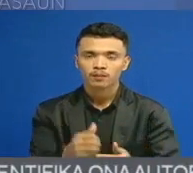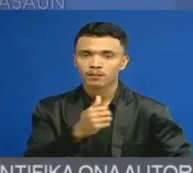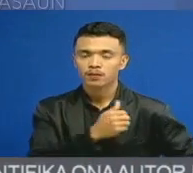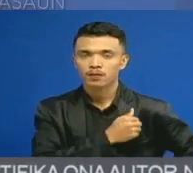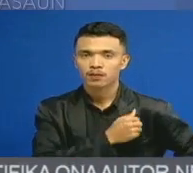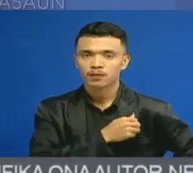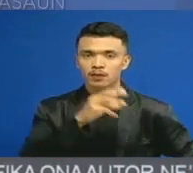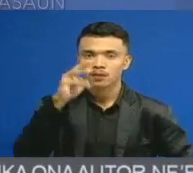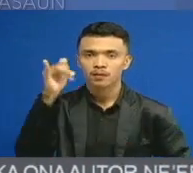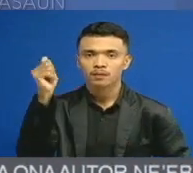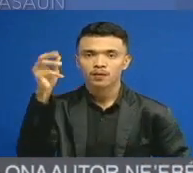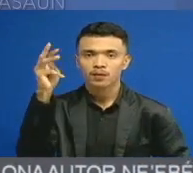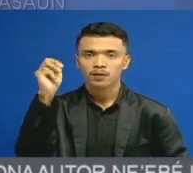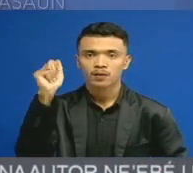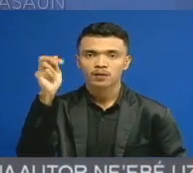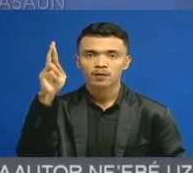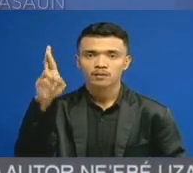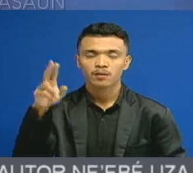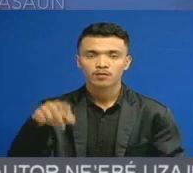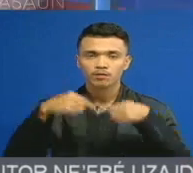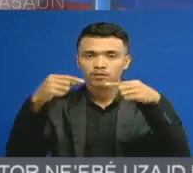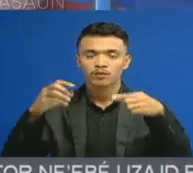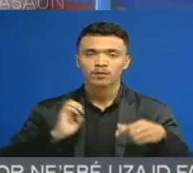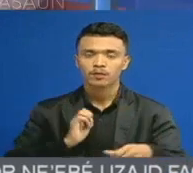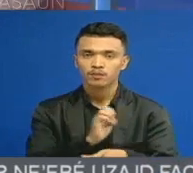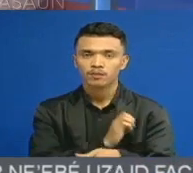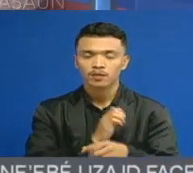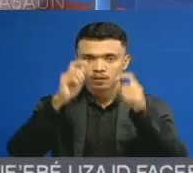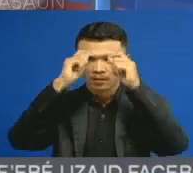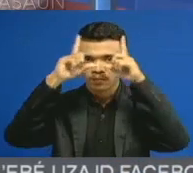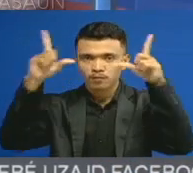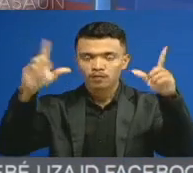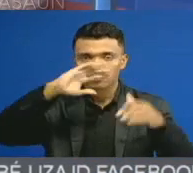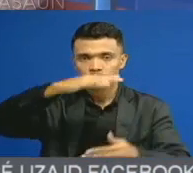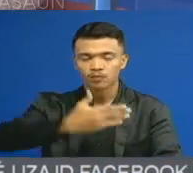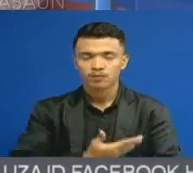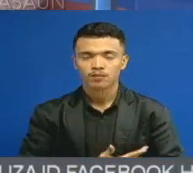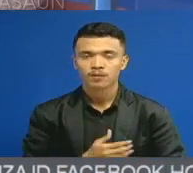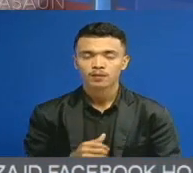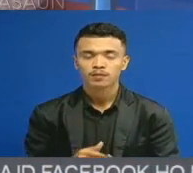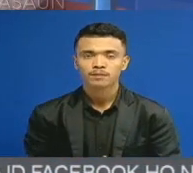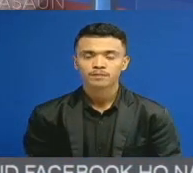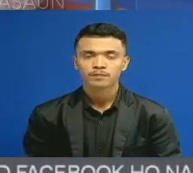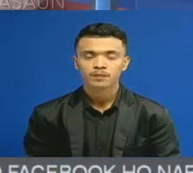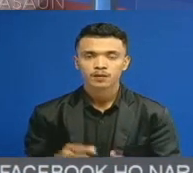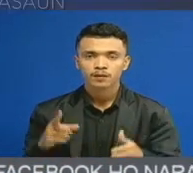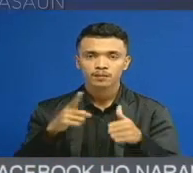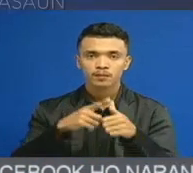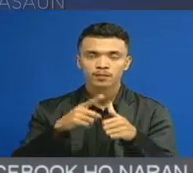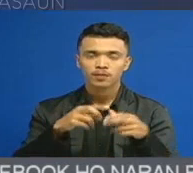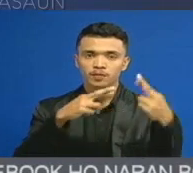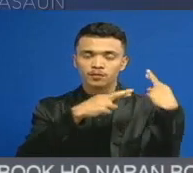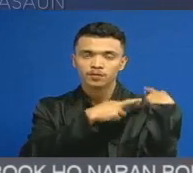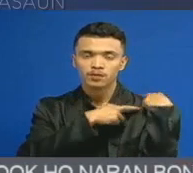Myanmar foba e a diplomata Timor-Leste. Sim, primeiro, a posição política, a